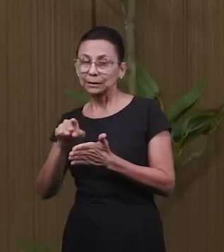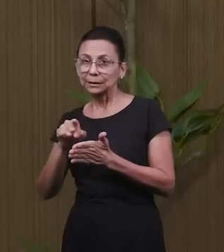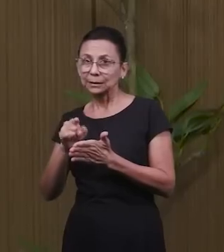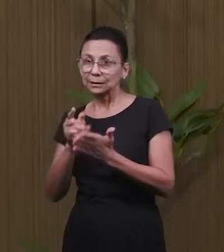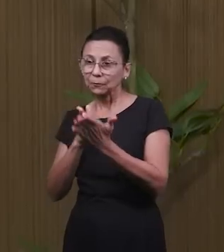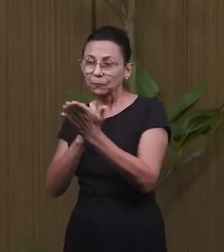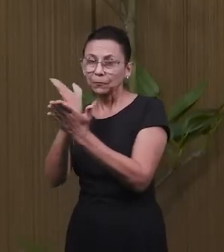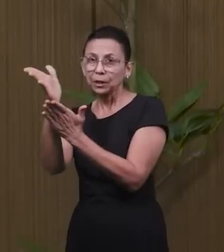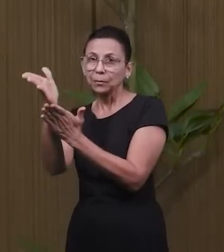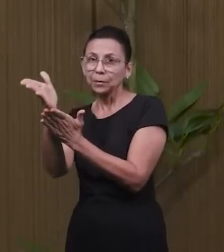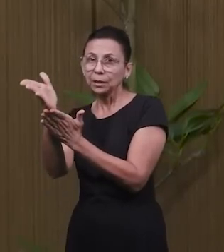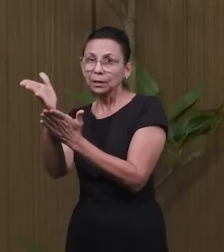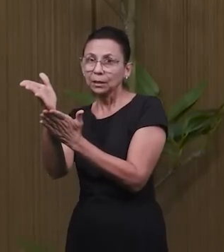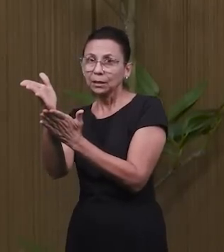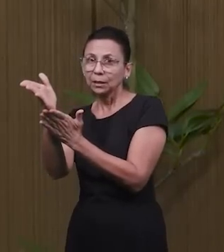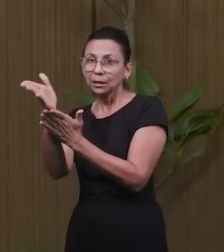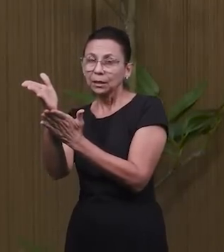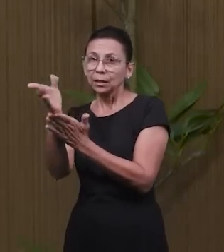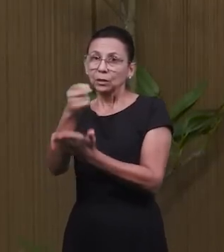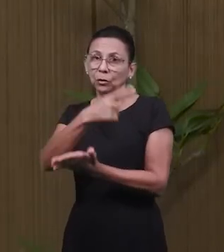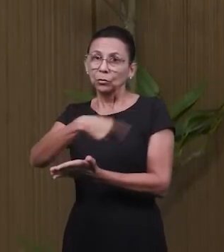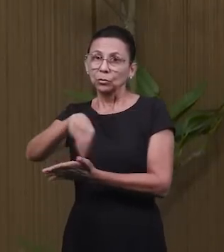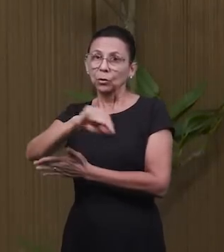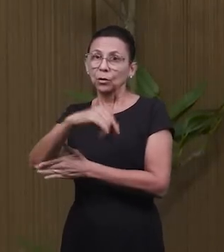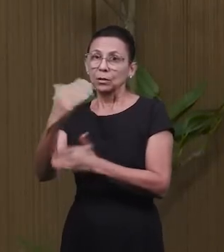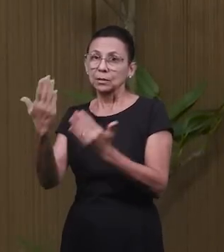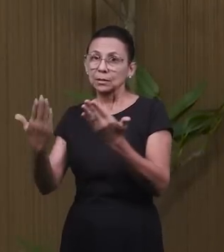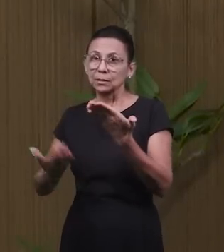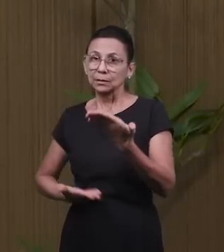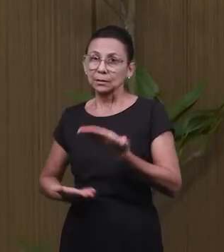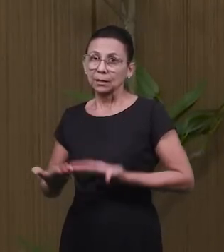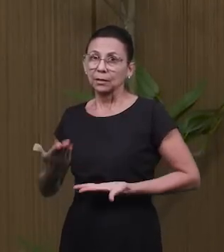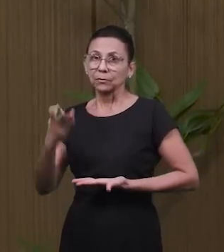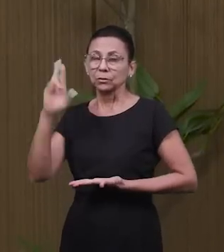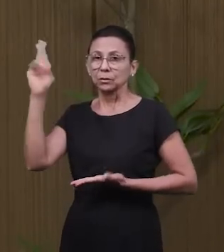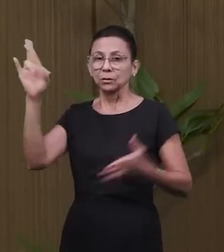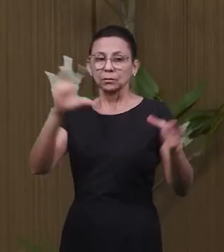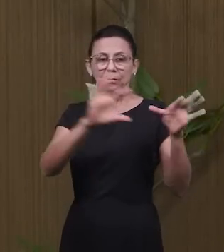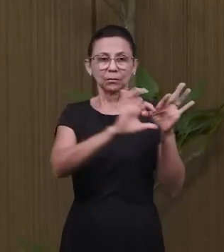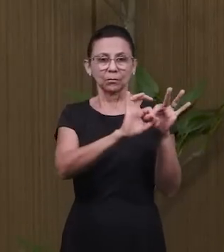uns com os outros. Então a primeira comunhão é com a luz.